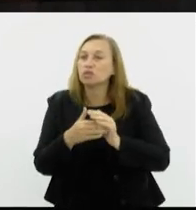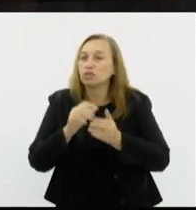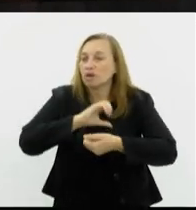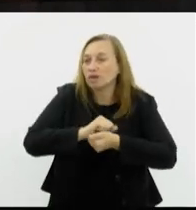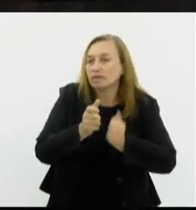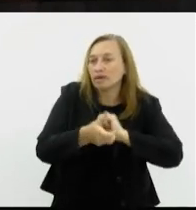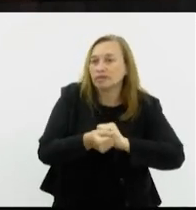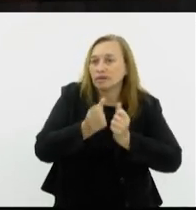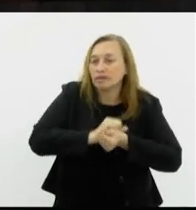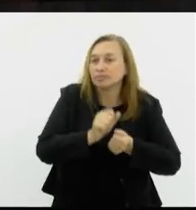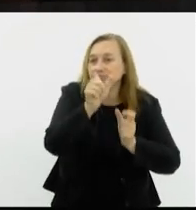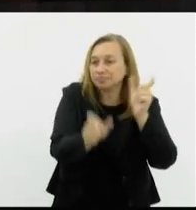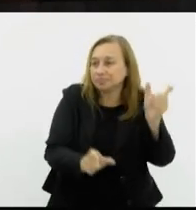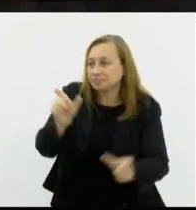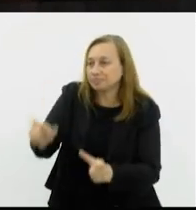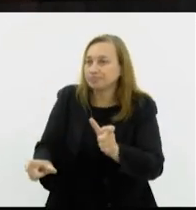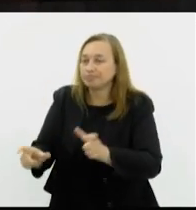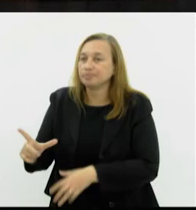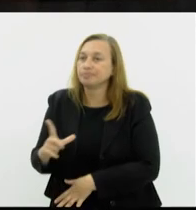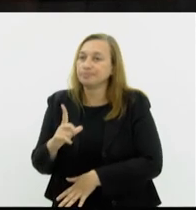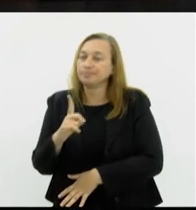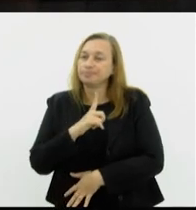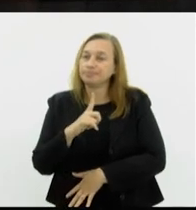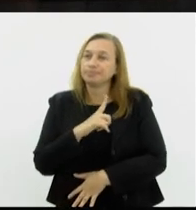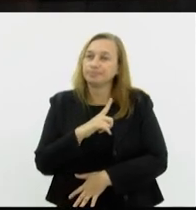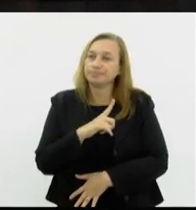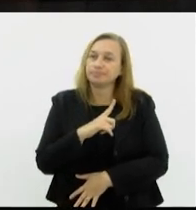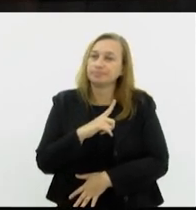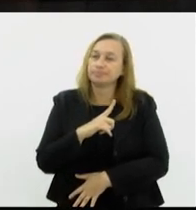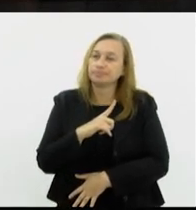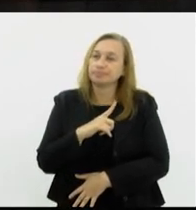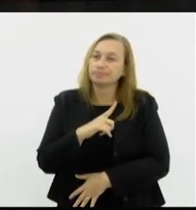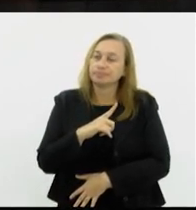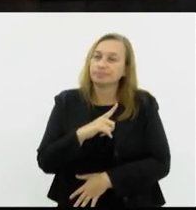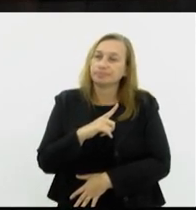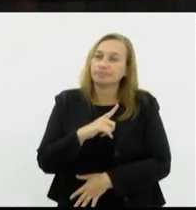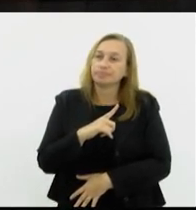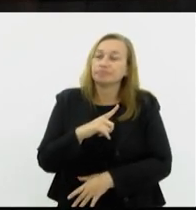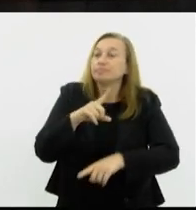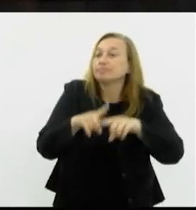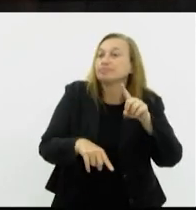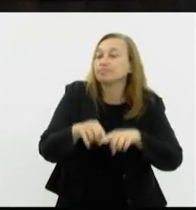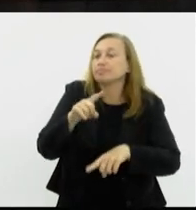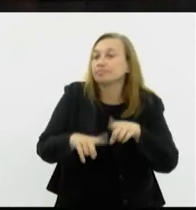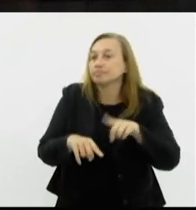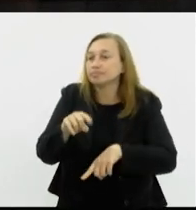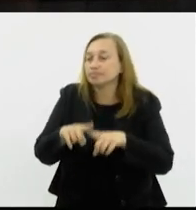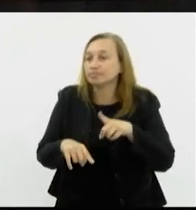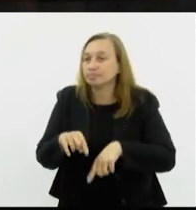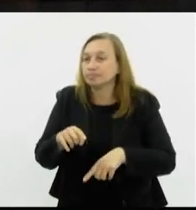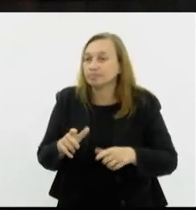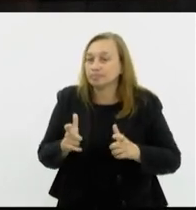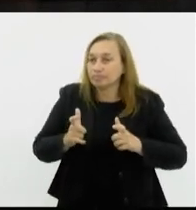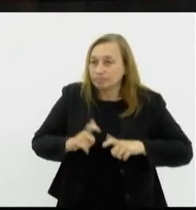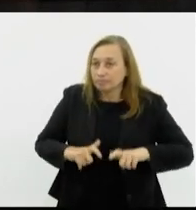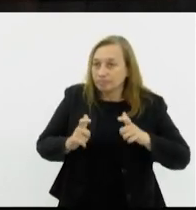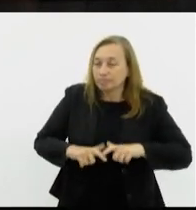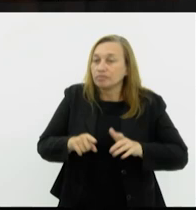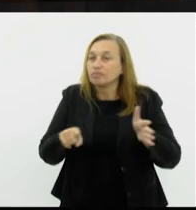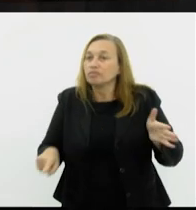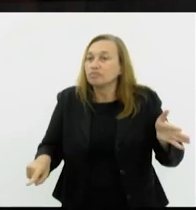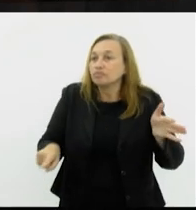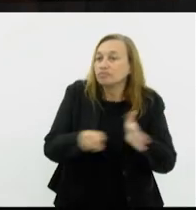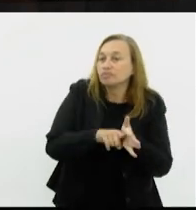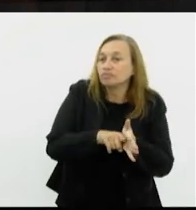toda artesã, a adquirir, não é, bens, insumos, produtos no comércio local, com descontos